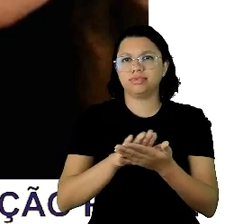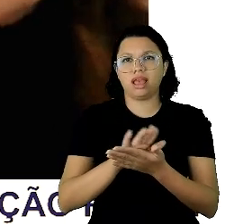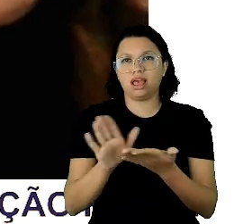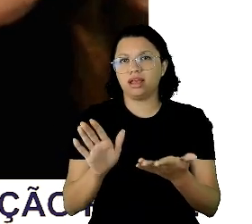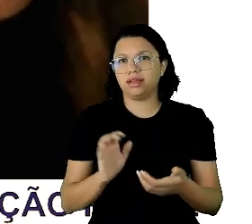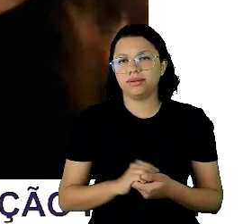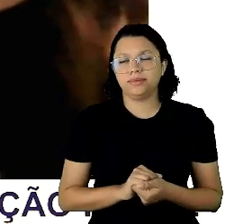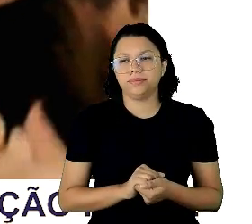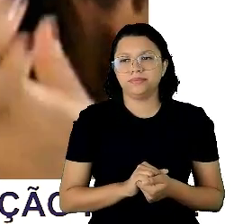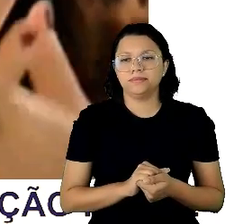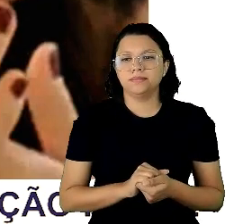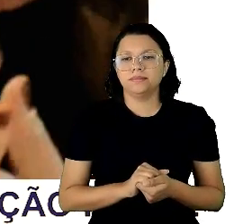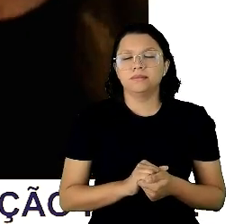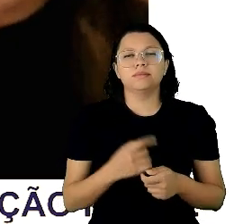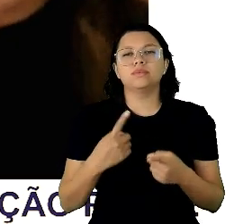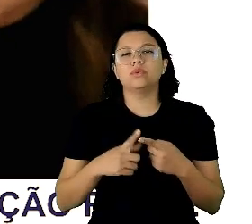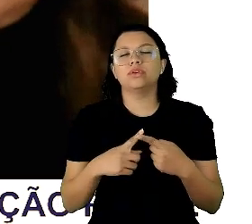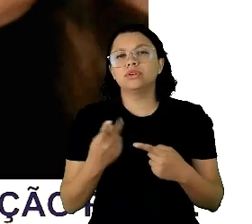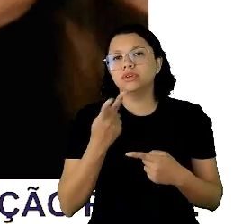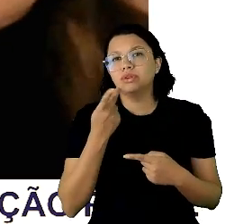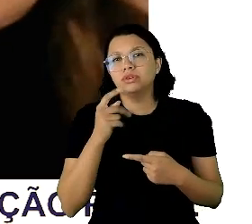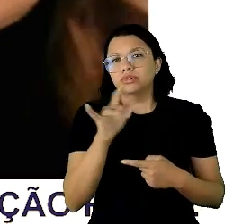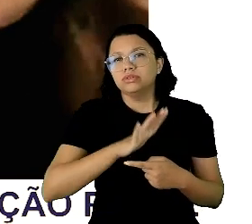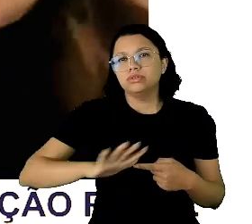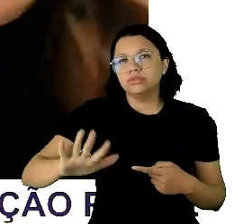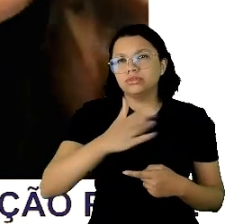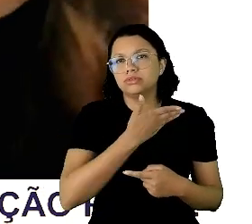E aí, por que eu estou falando do espaço público?